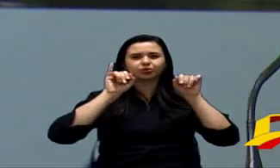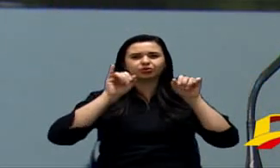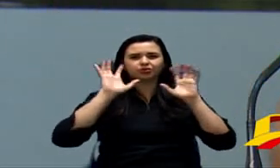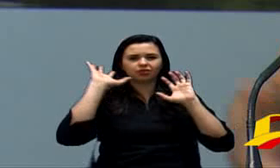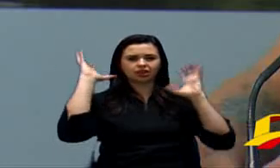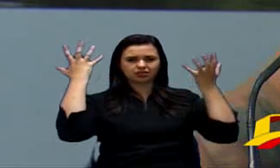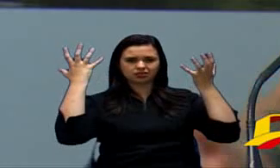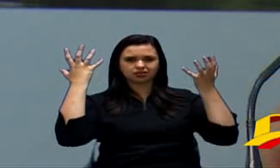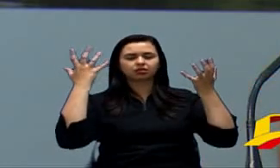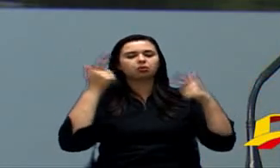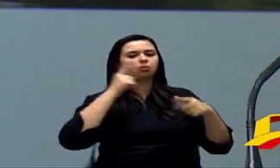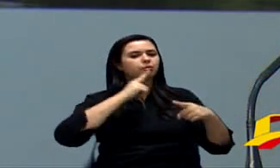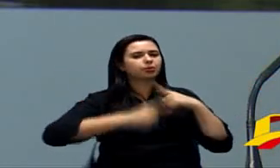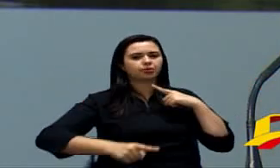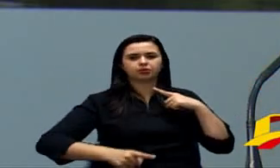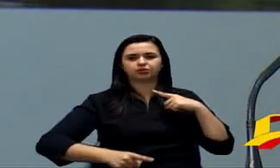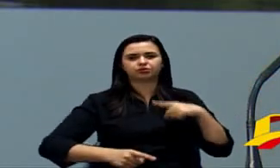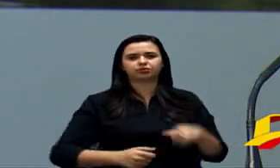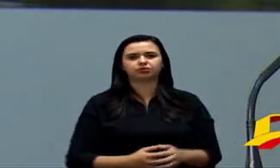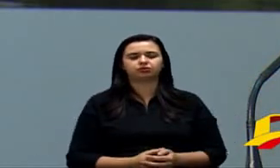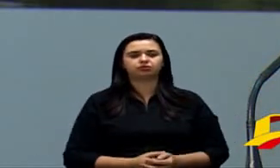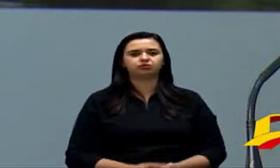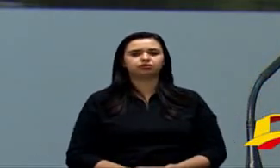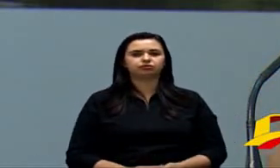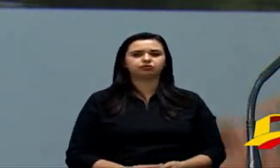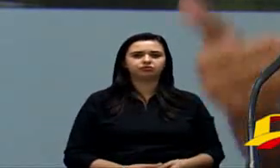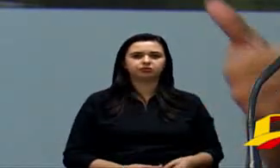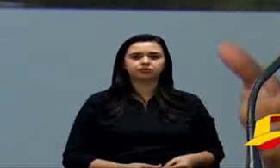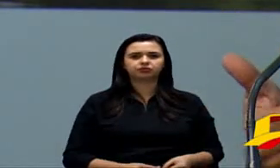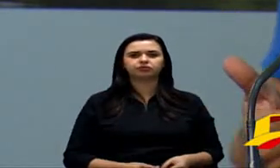como um grande avanço na causa animal.